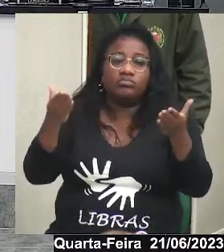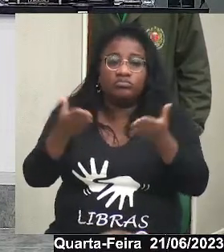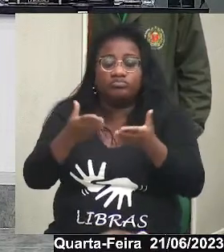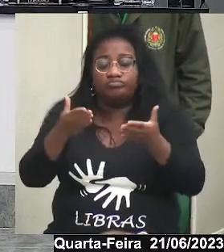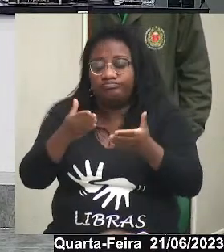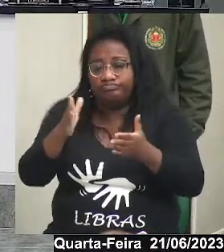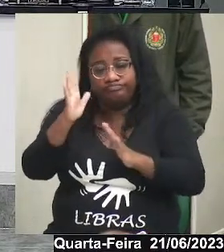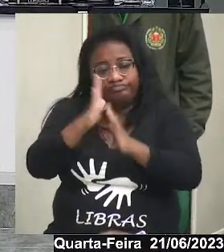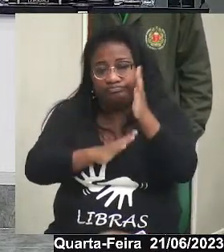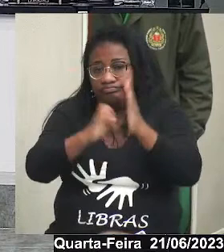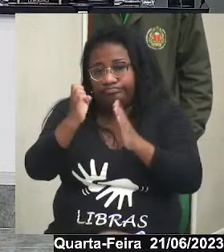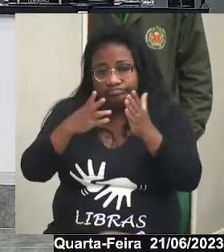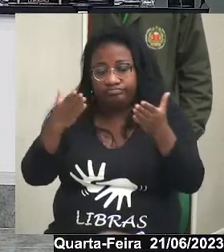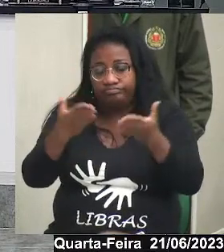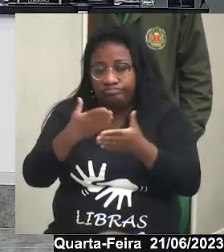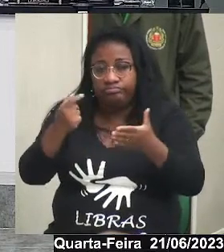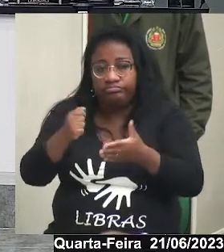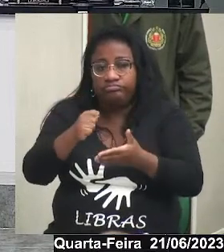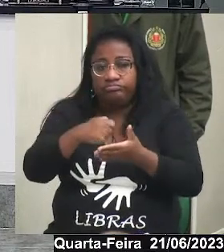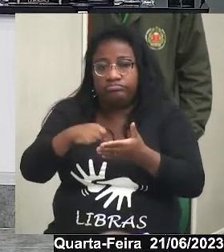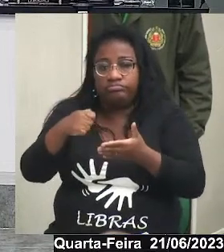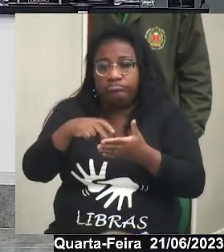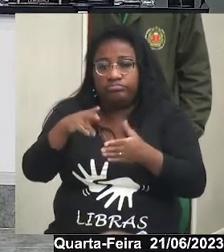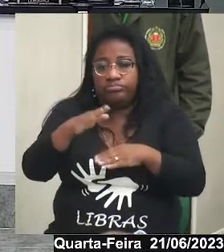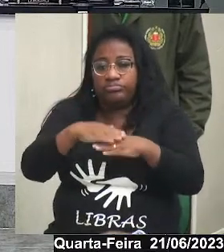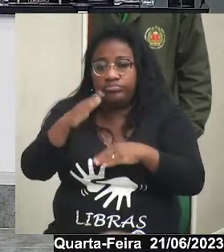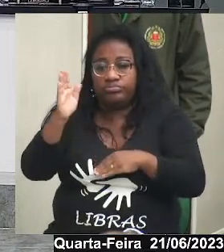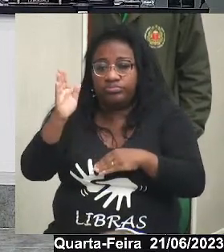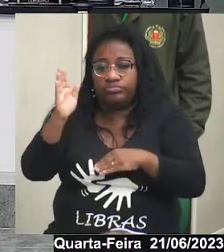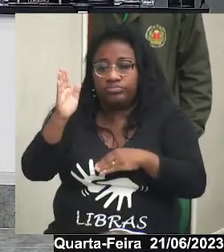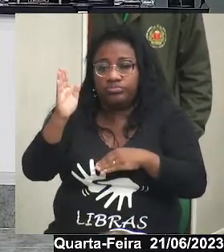Nonoai, Jardim da Luz, em Budas Artes, São Paulo,